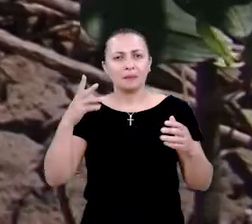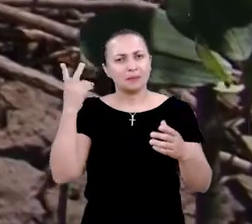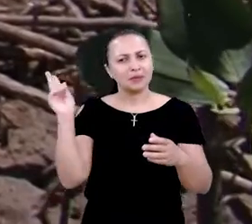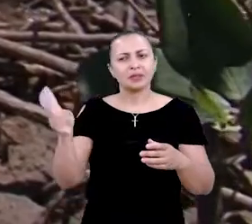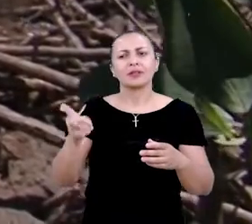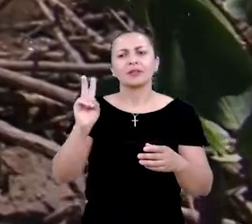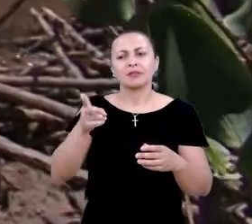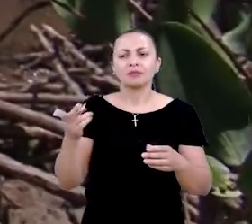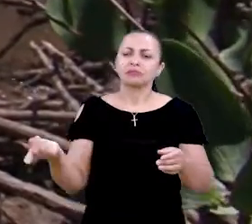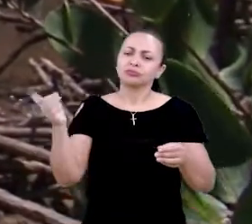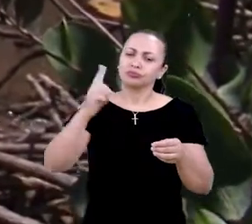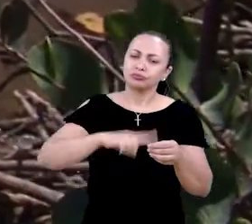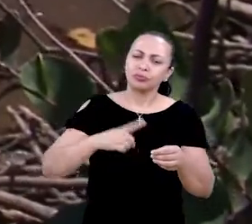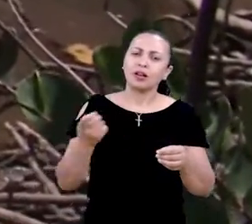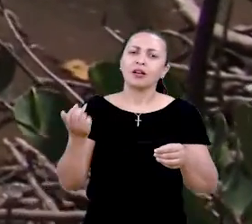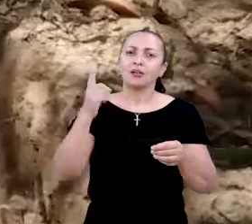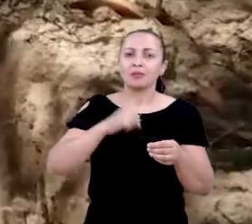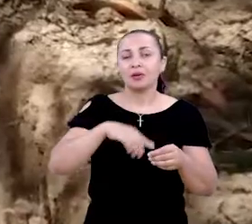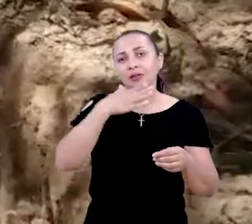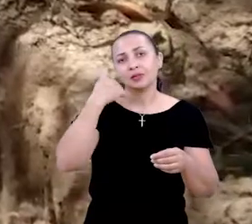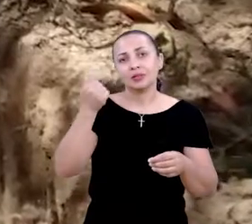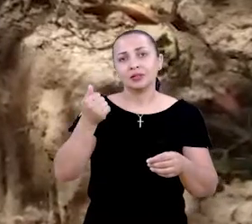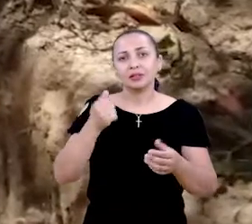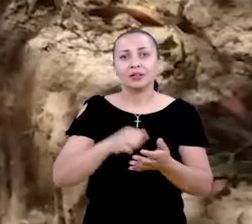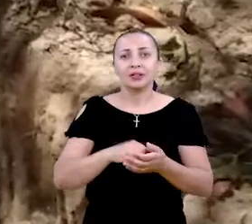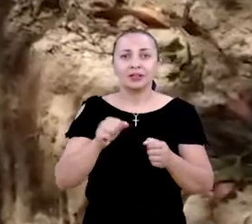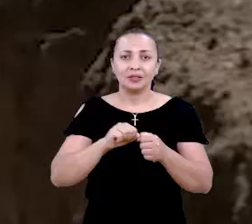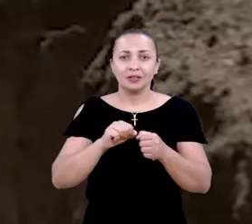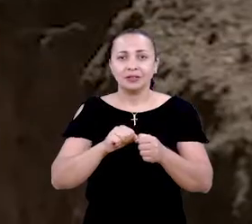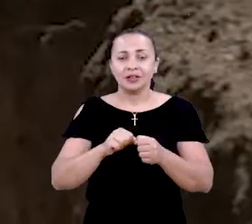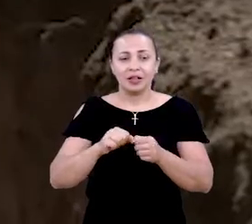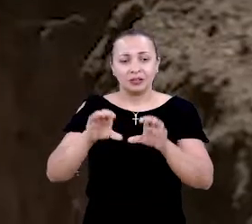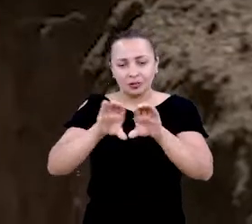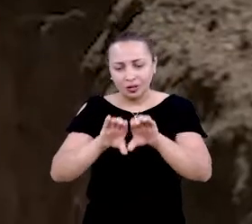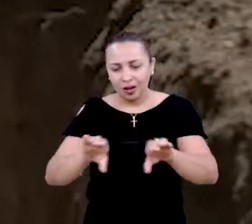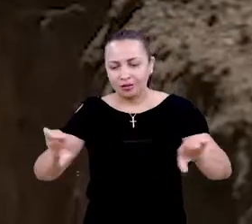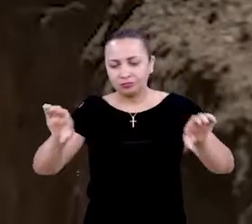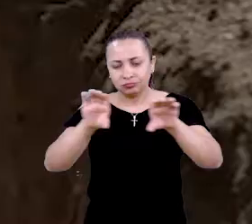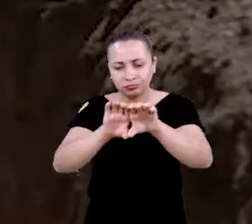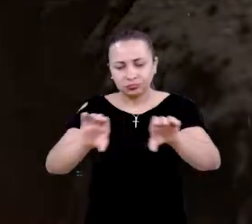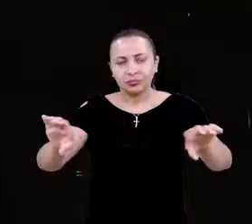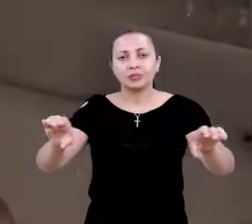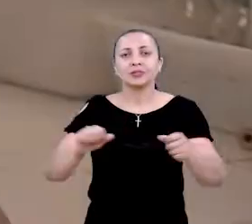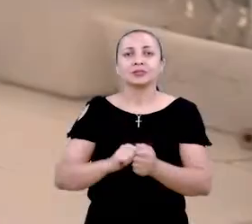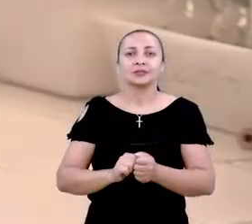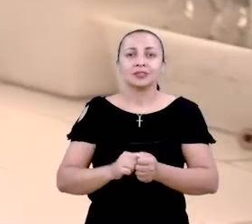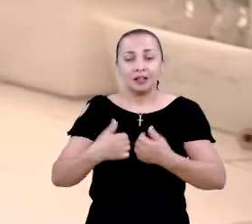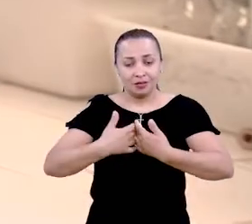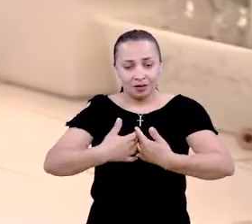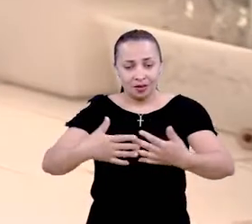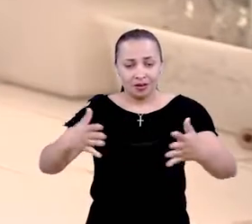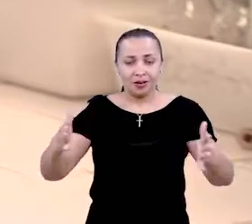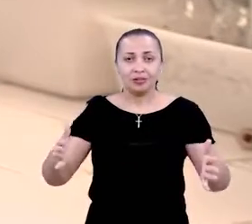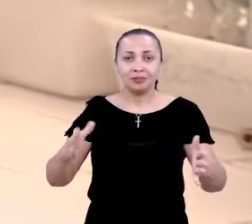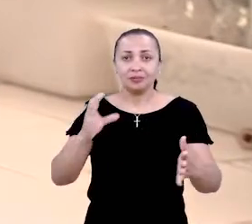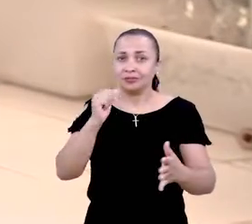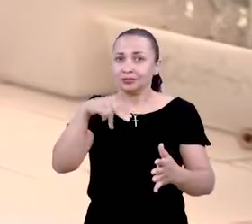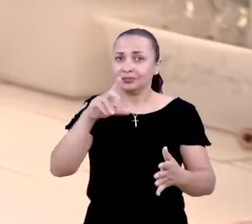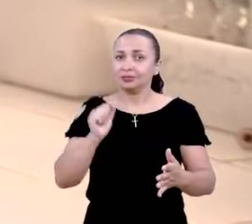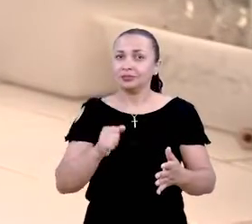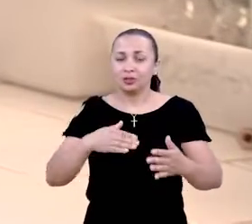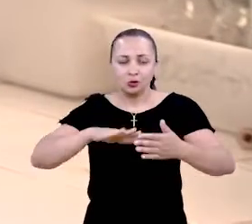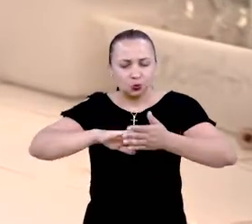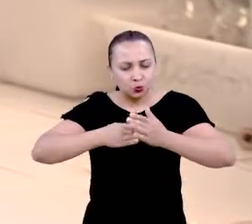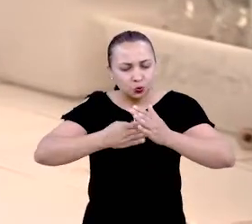mais frequência, maior alcance. Fizemos canais para permitir a água do rio Pacoti entrar. Você abre esses canais, fura essas